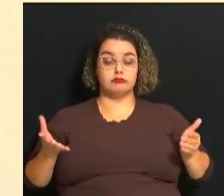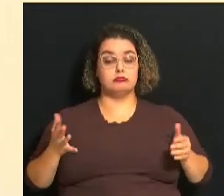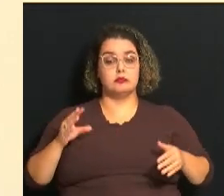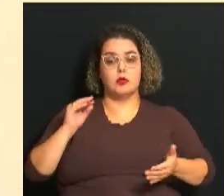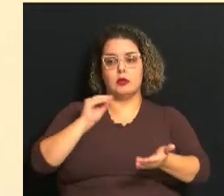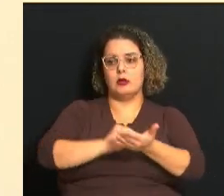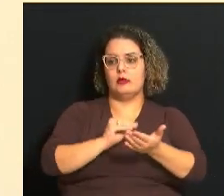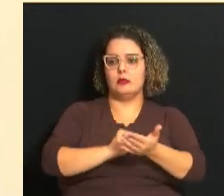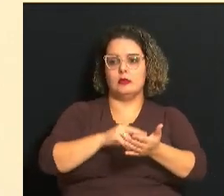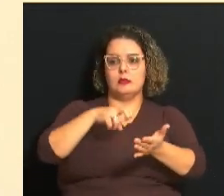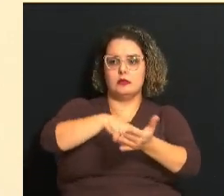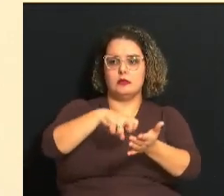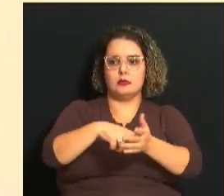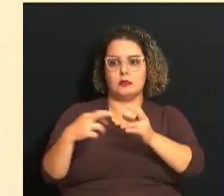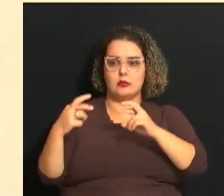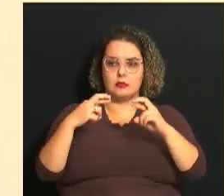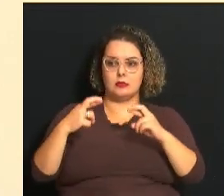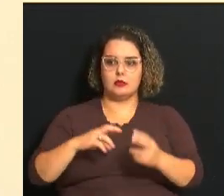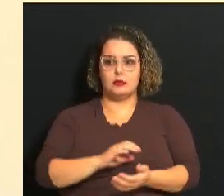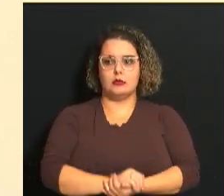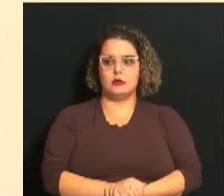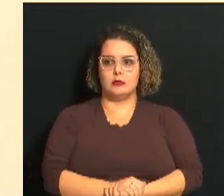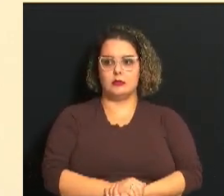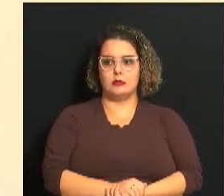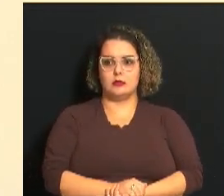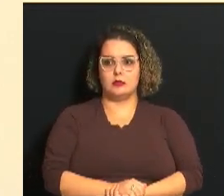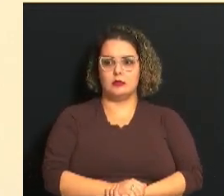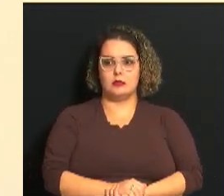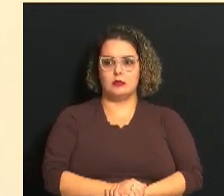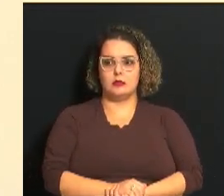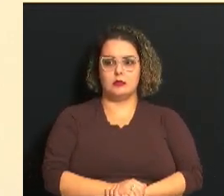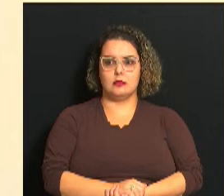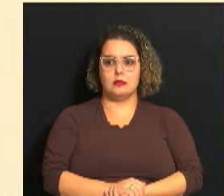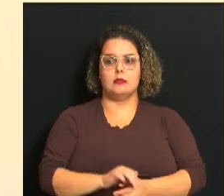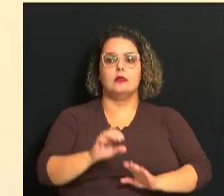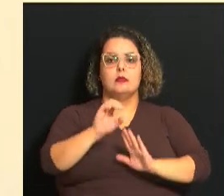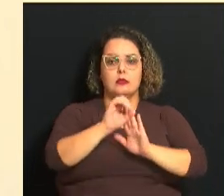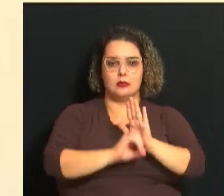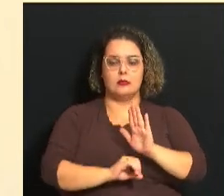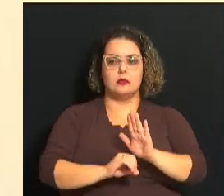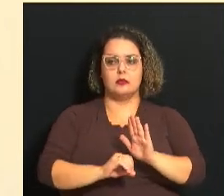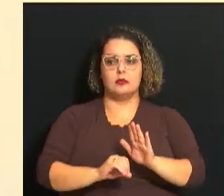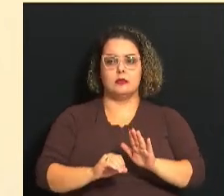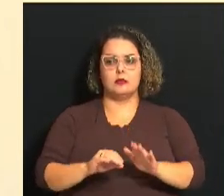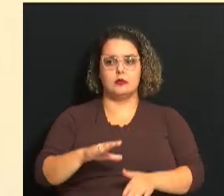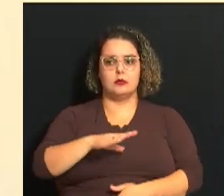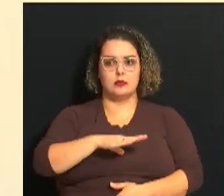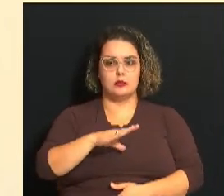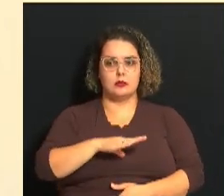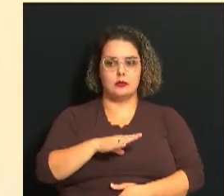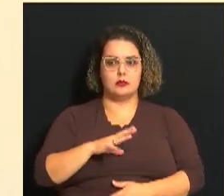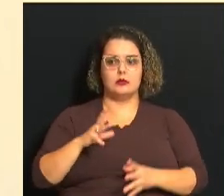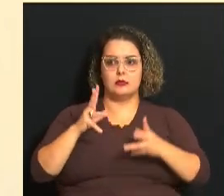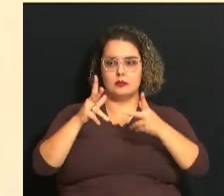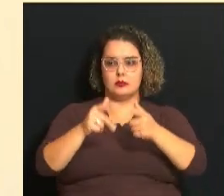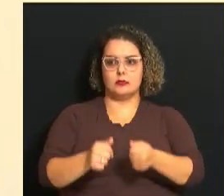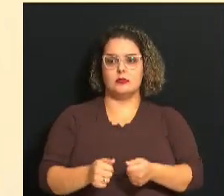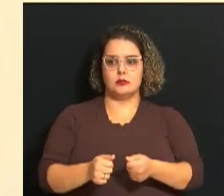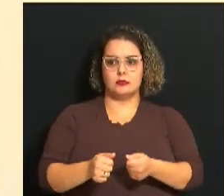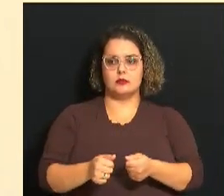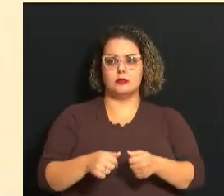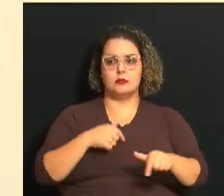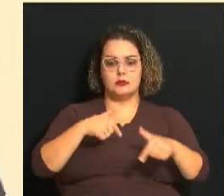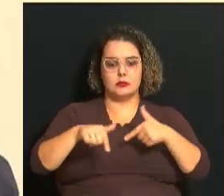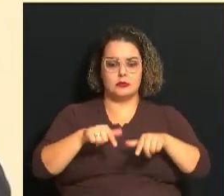de punição ausência de fiscalização é Ofício é o município é solicitando informações de todos os trabalhadores